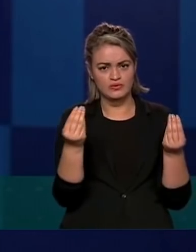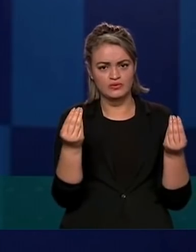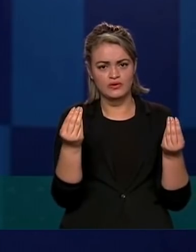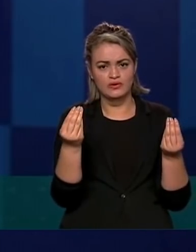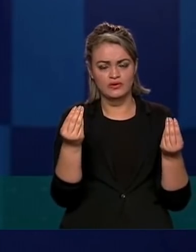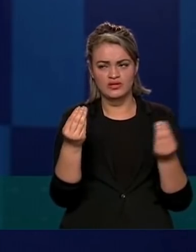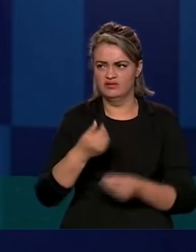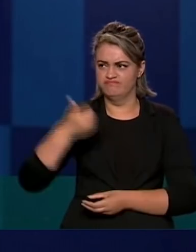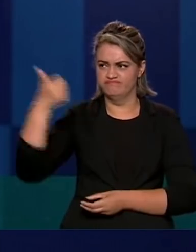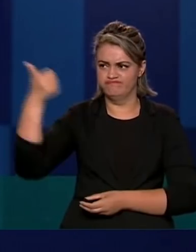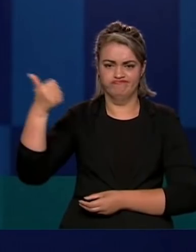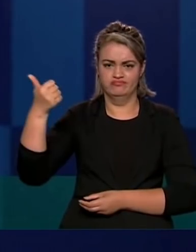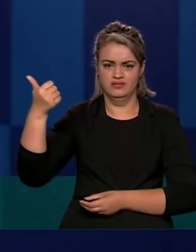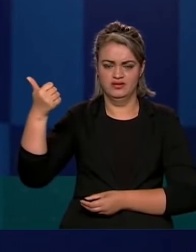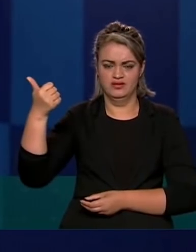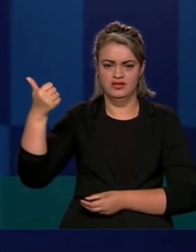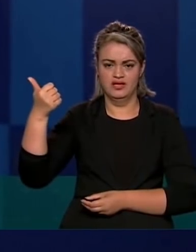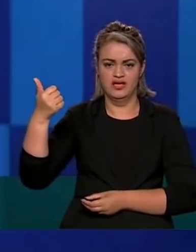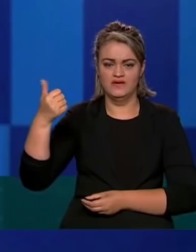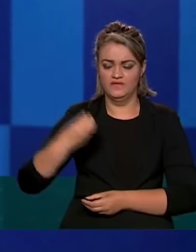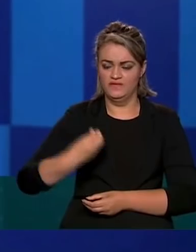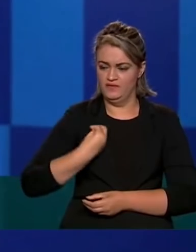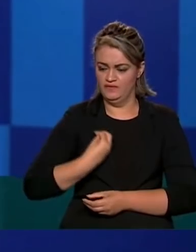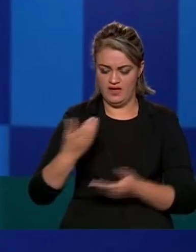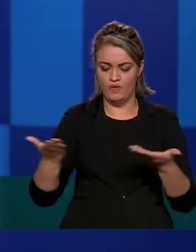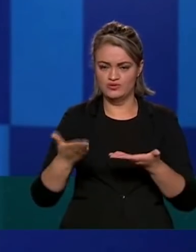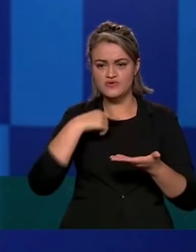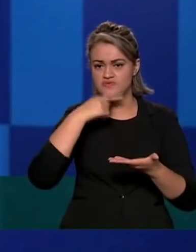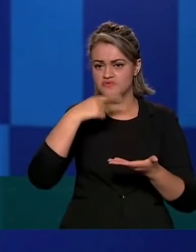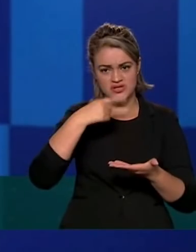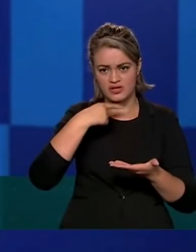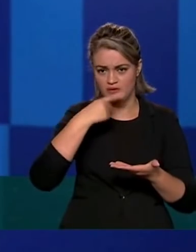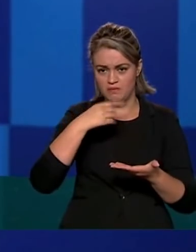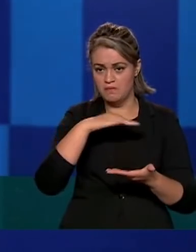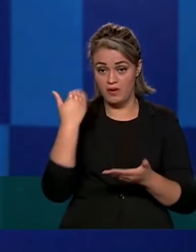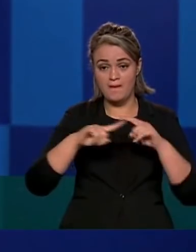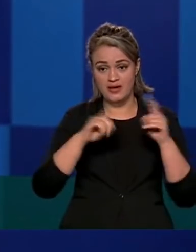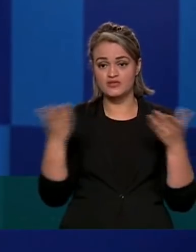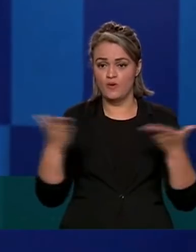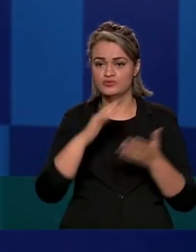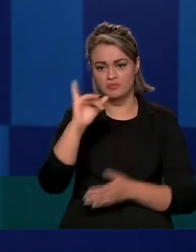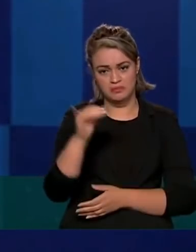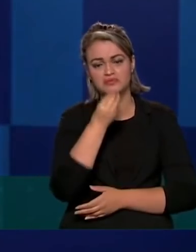do que nós, não viveu esse dia, mas o Senhor nos deu a oportunidade de vivê-lo.